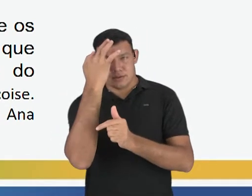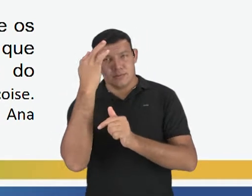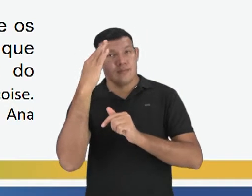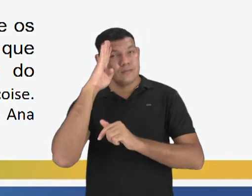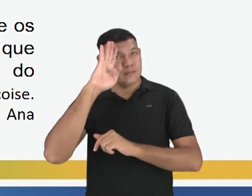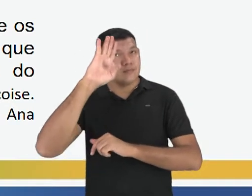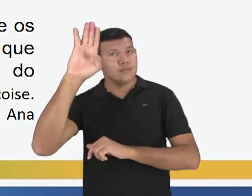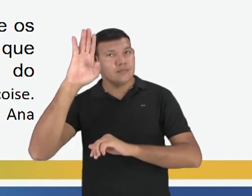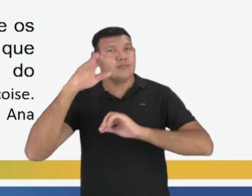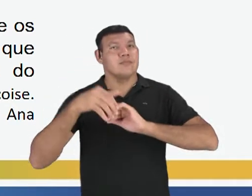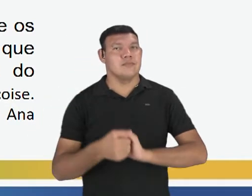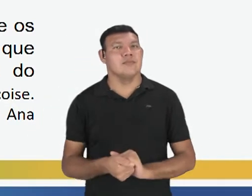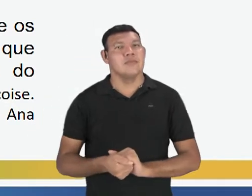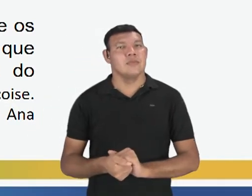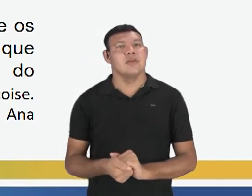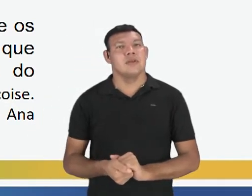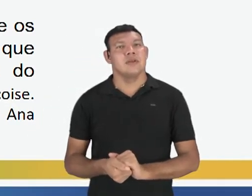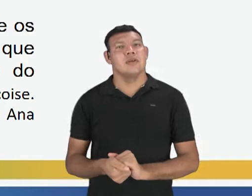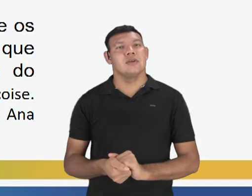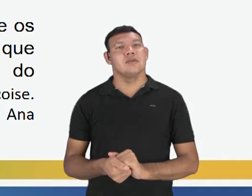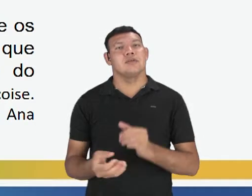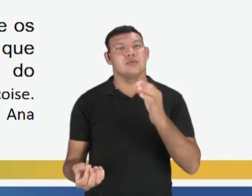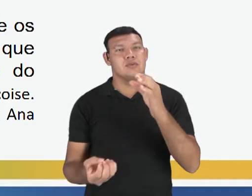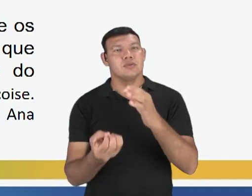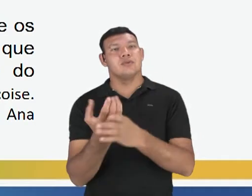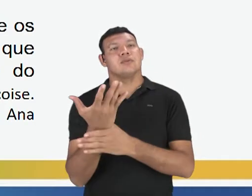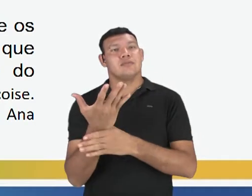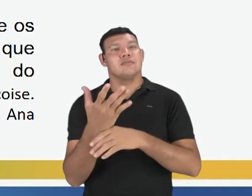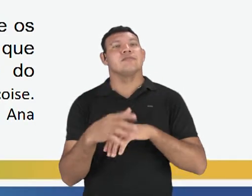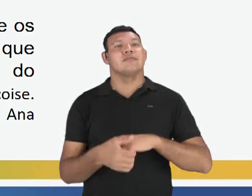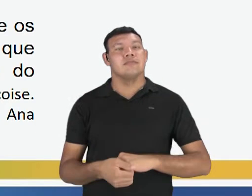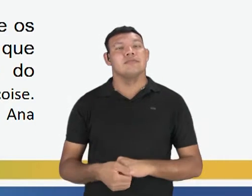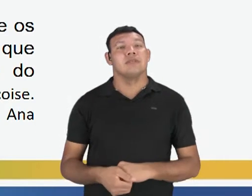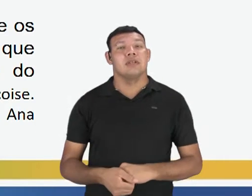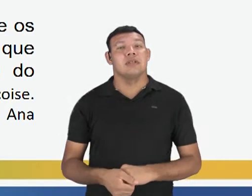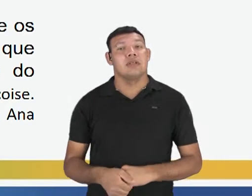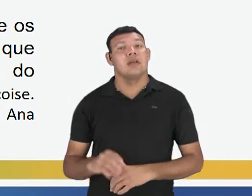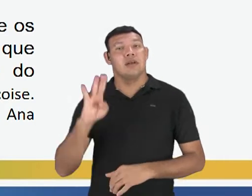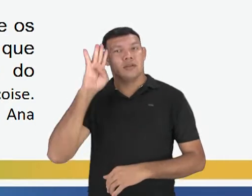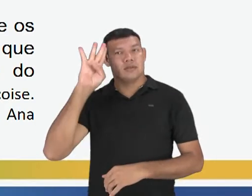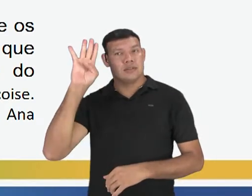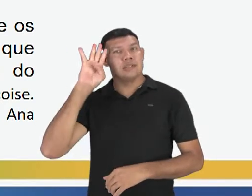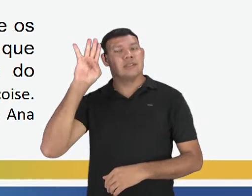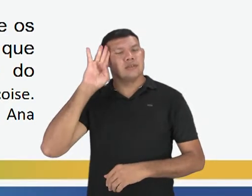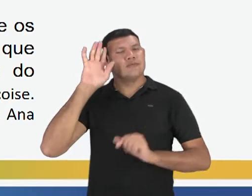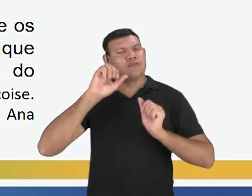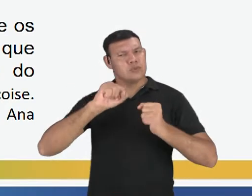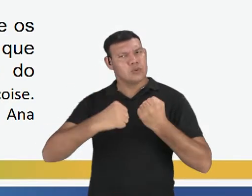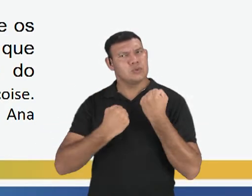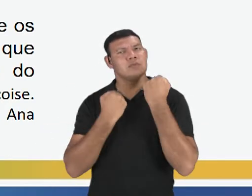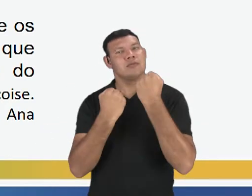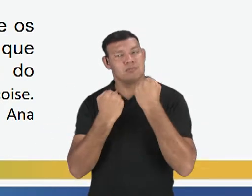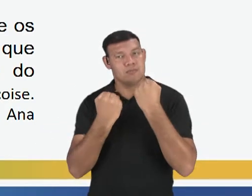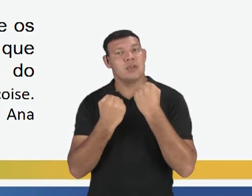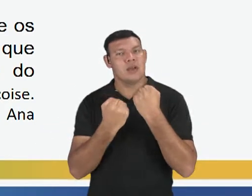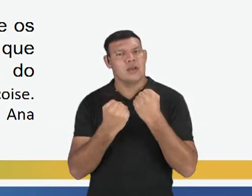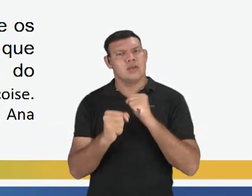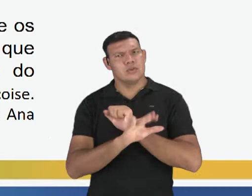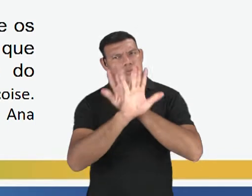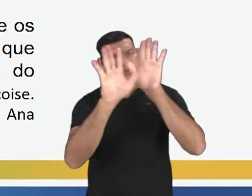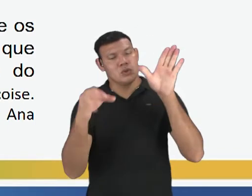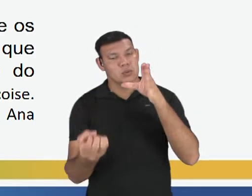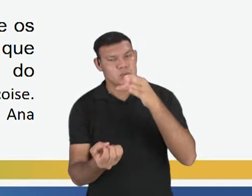conhecimento. Talvez até podemos afirmar que as teses defendidas são decisivas para